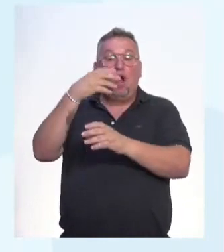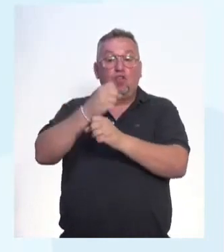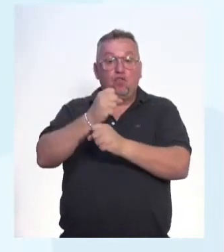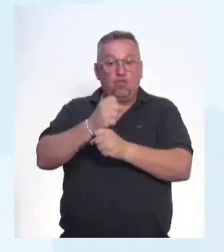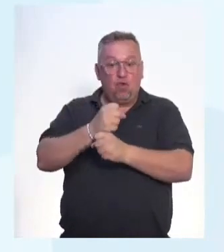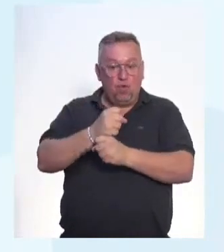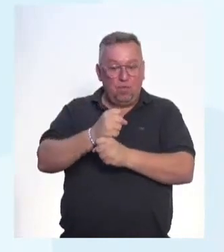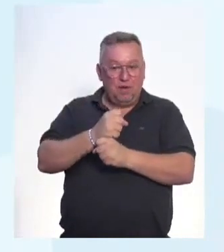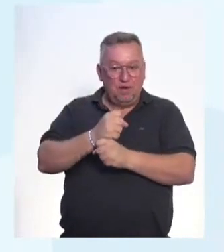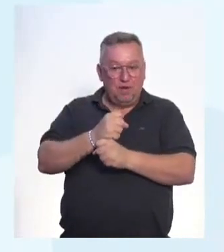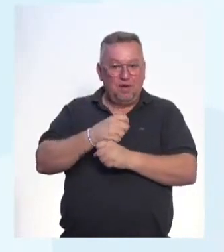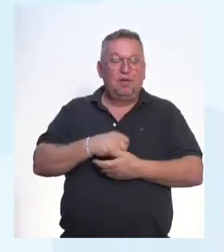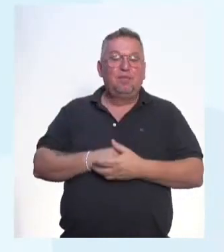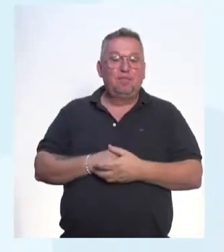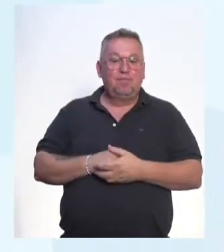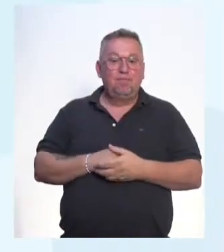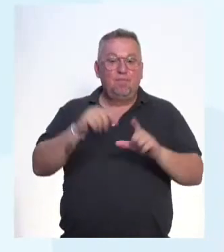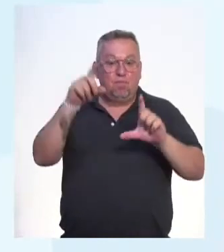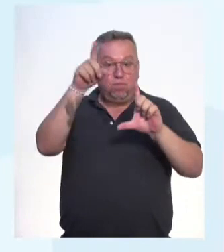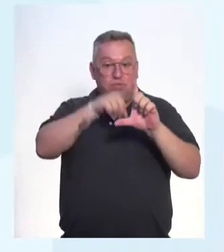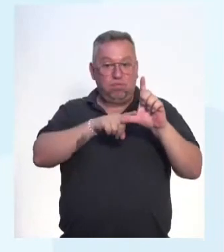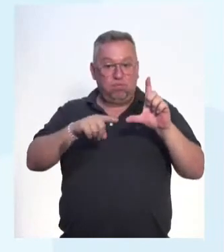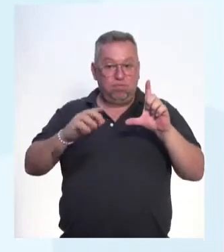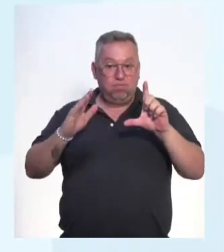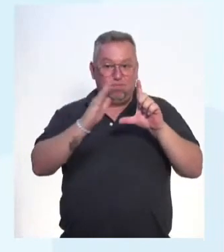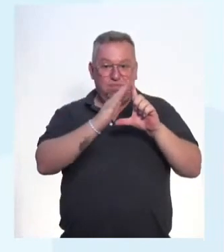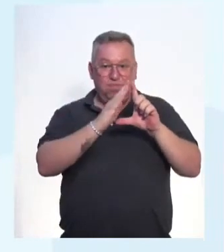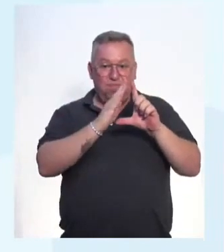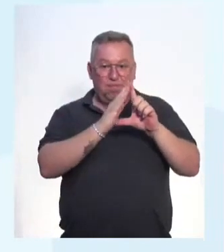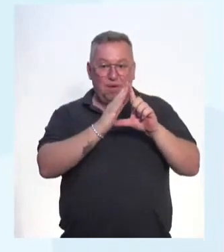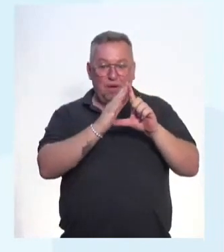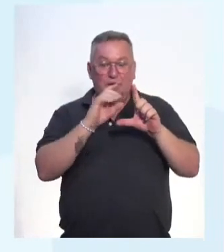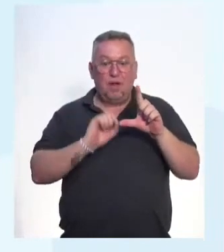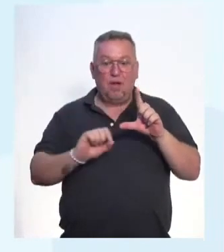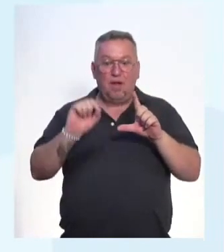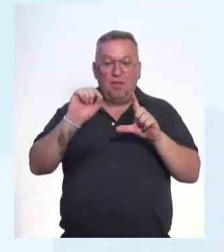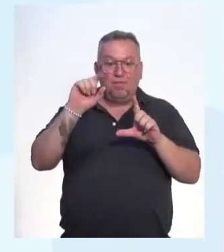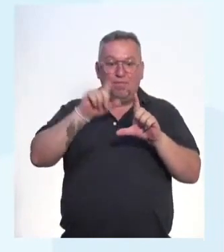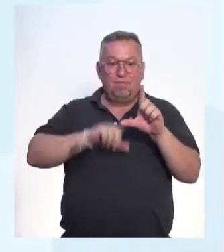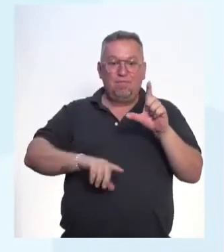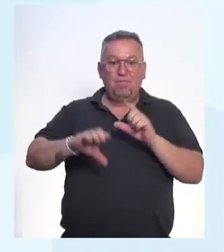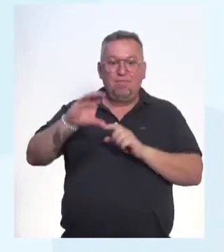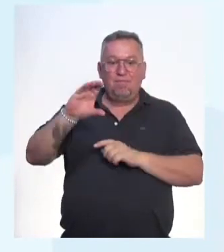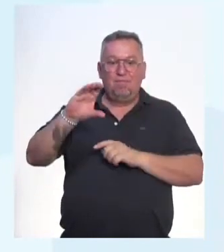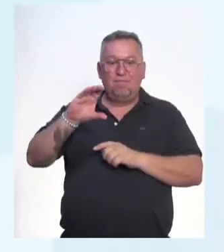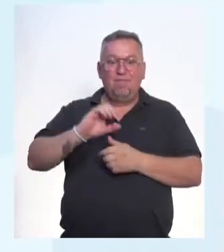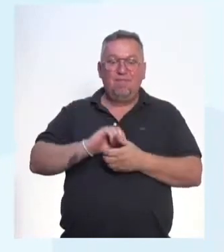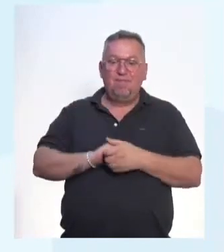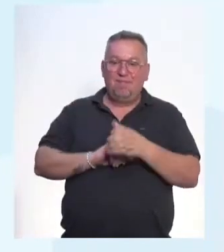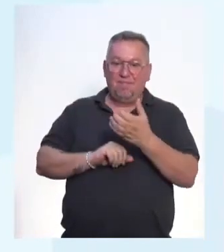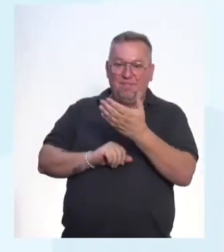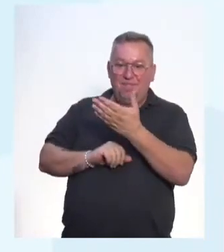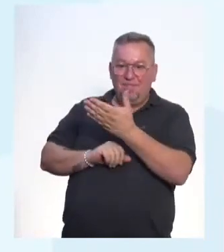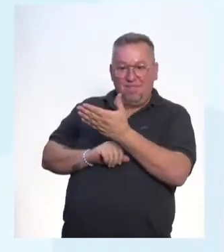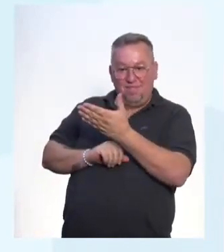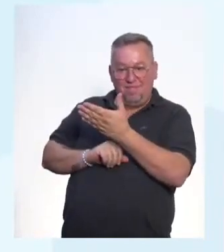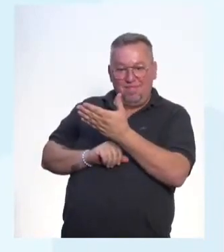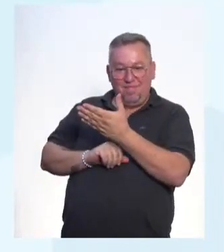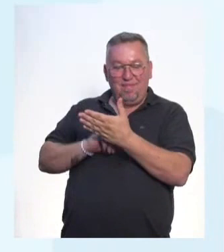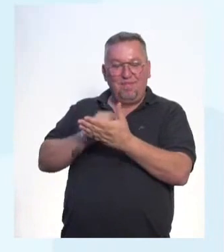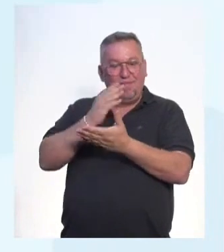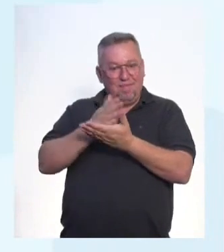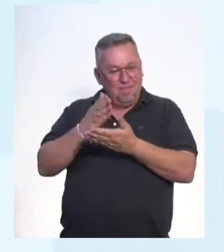dos quadrados dos catetos. Então, a alternativa correta, letra C. Está aqui a resolução da